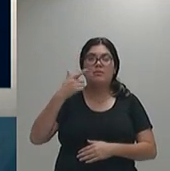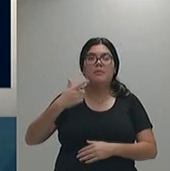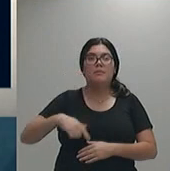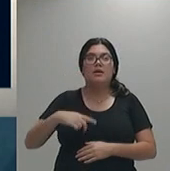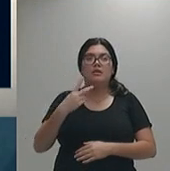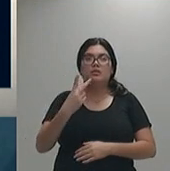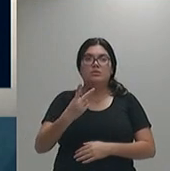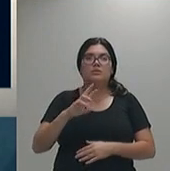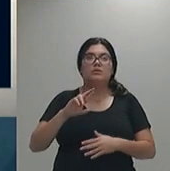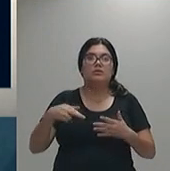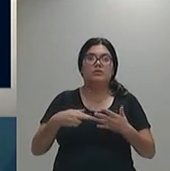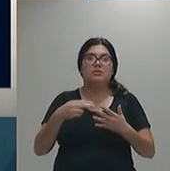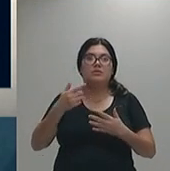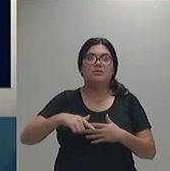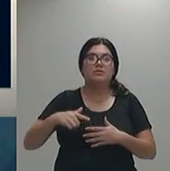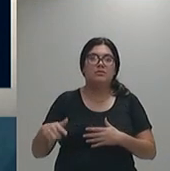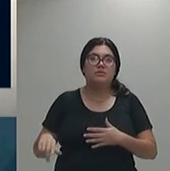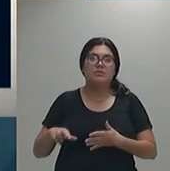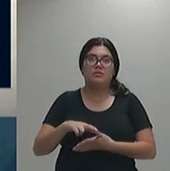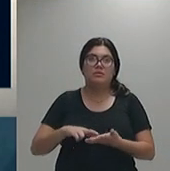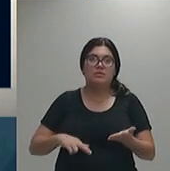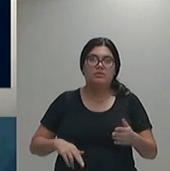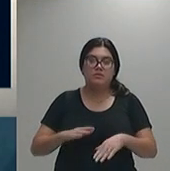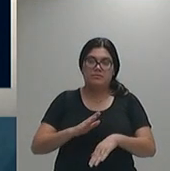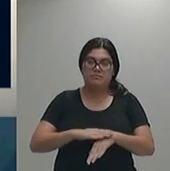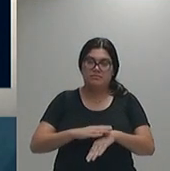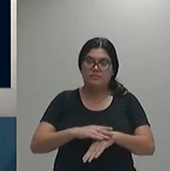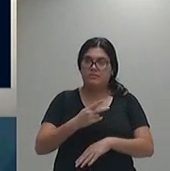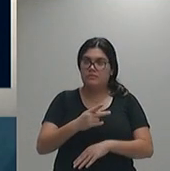de relatoria de vossa excelência